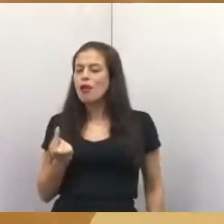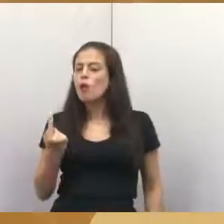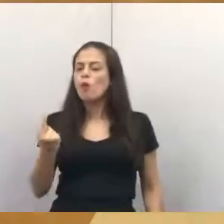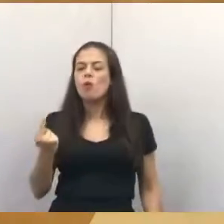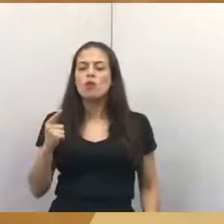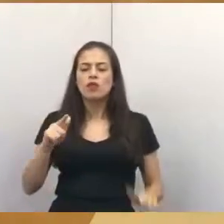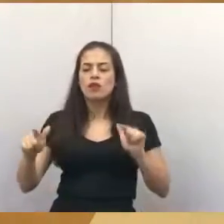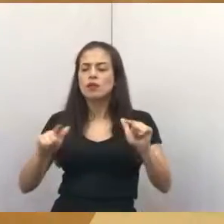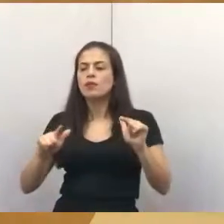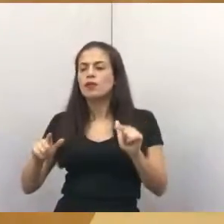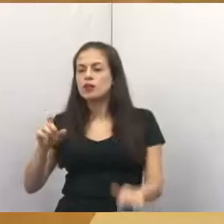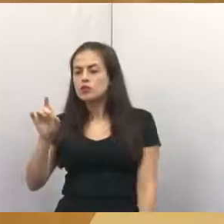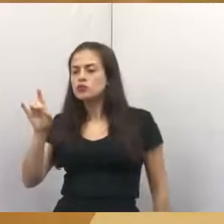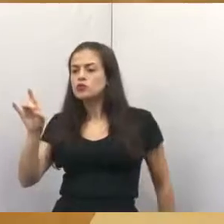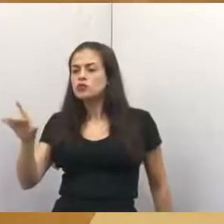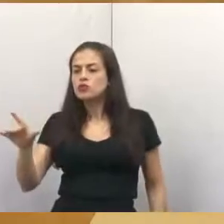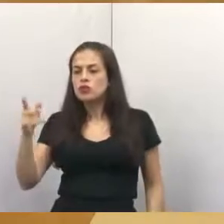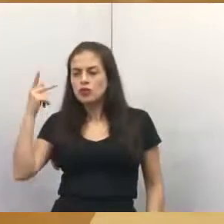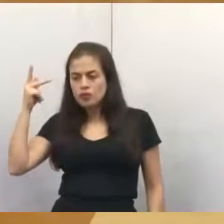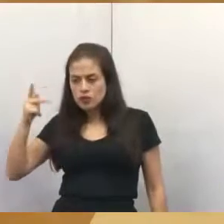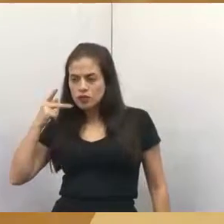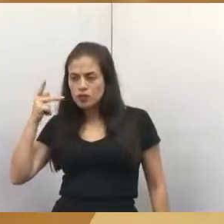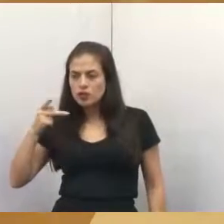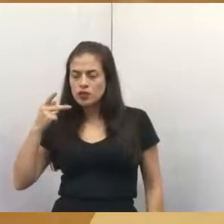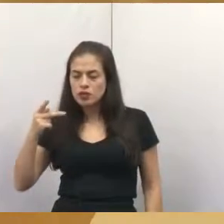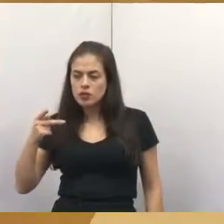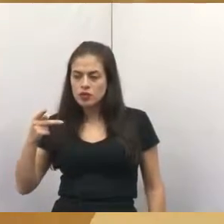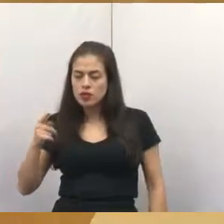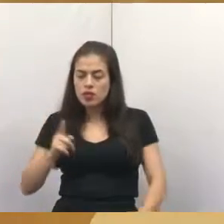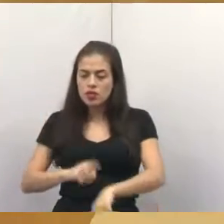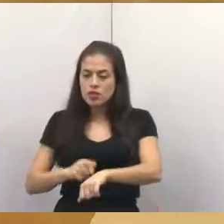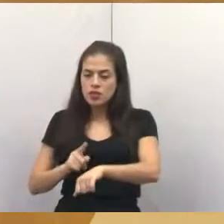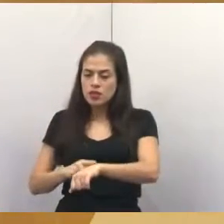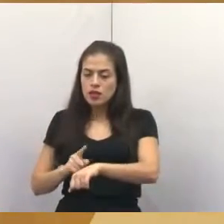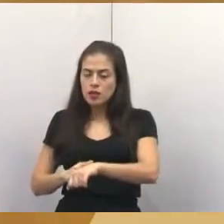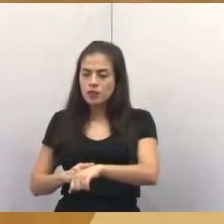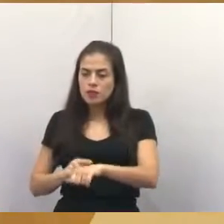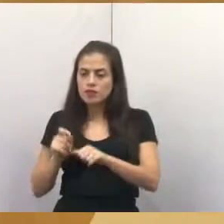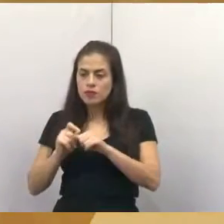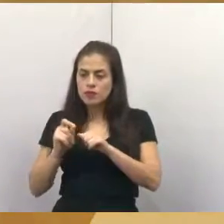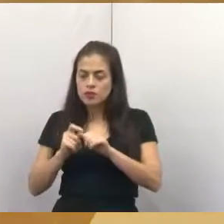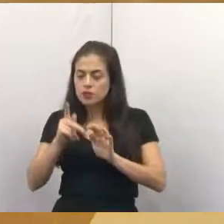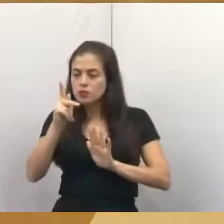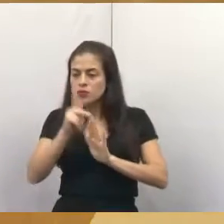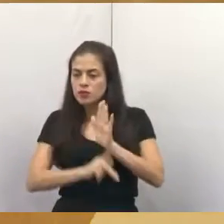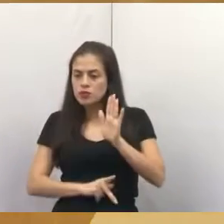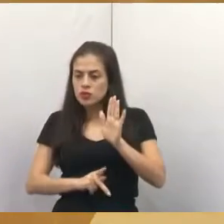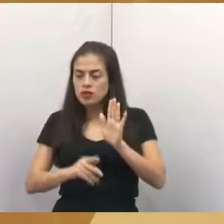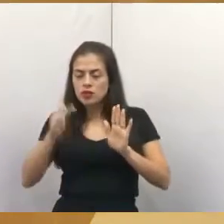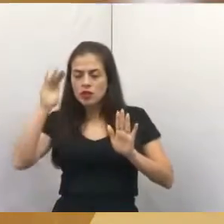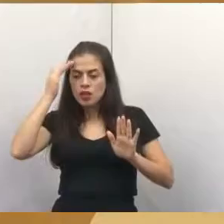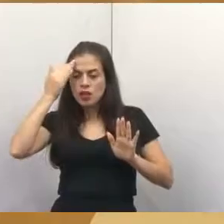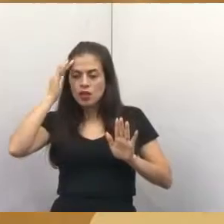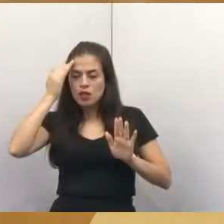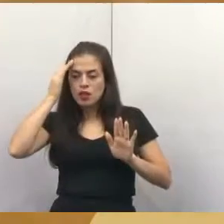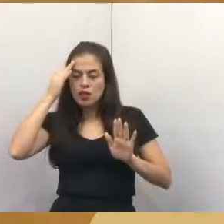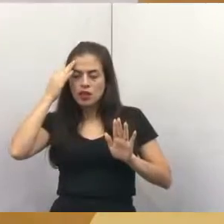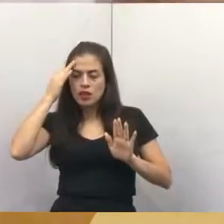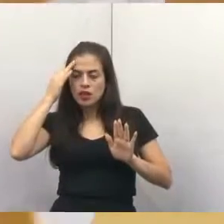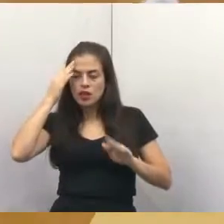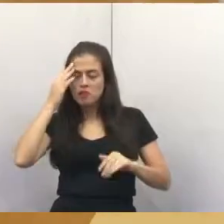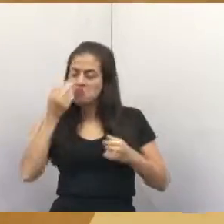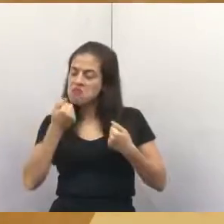ver se não vai dar tempo de fazer o projeto e de entender o projeto e não precisar colocar emenda. Aí é fácil subir